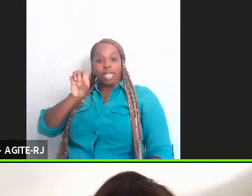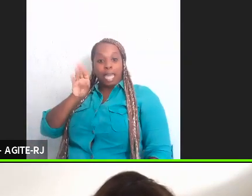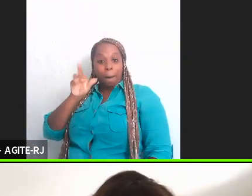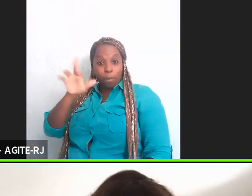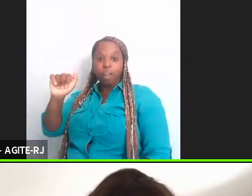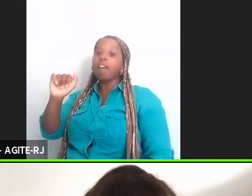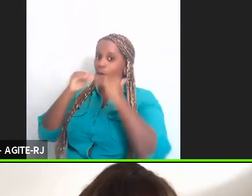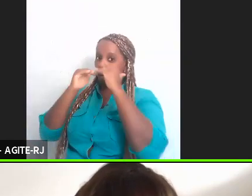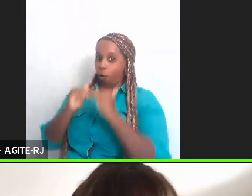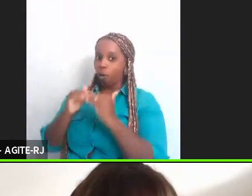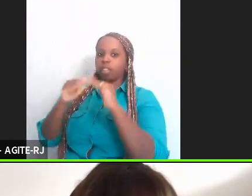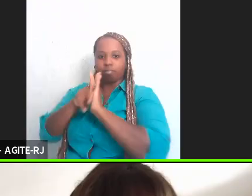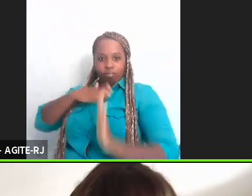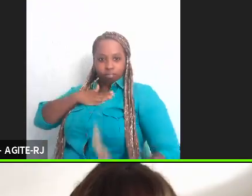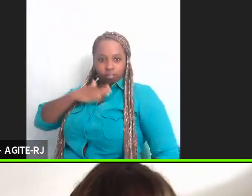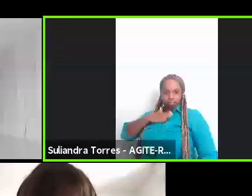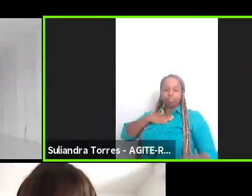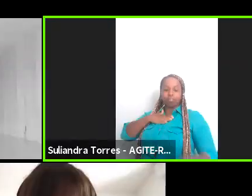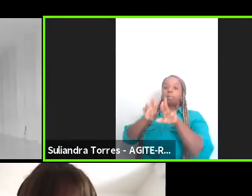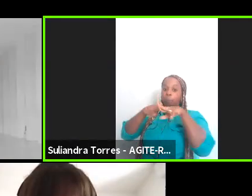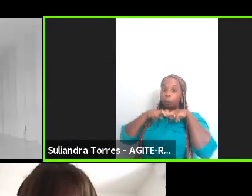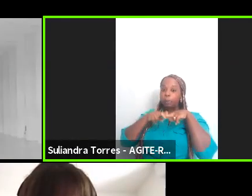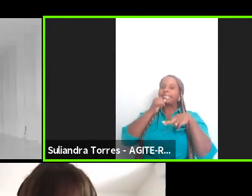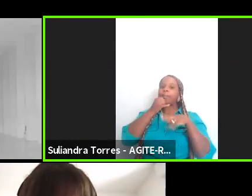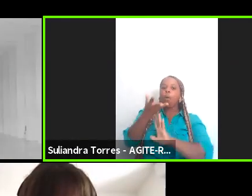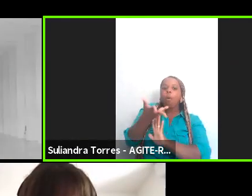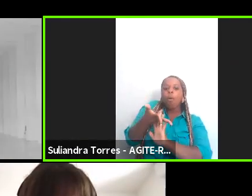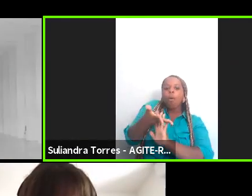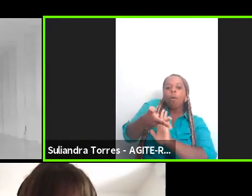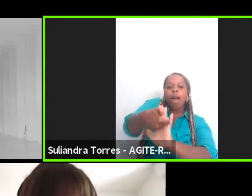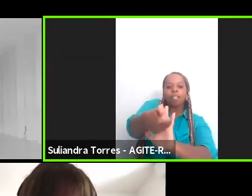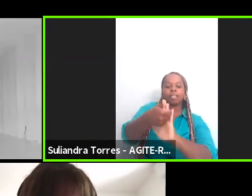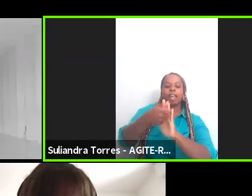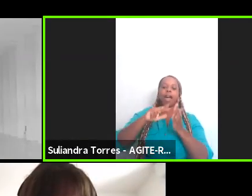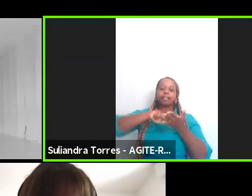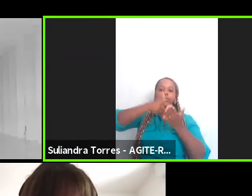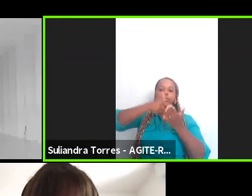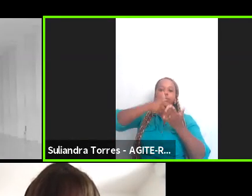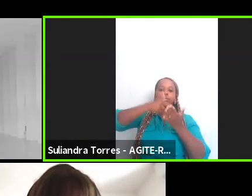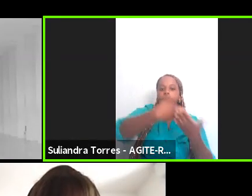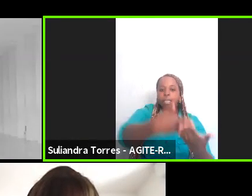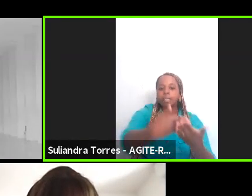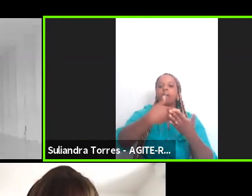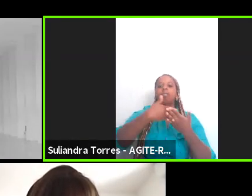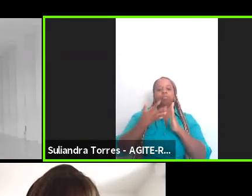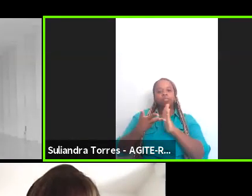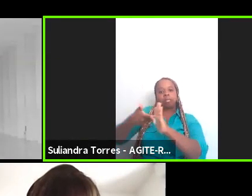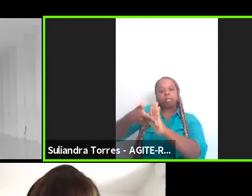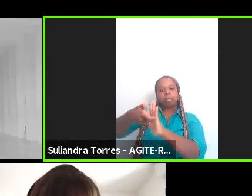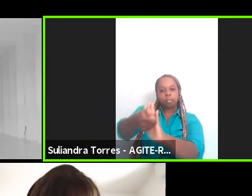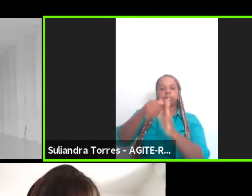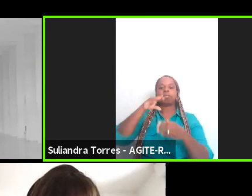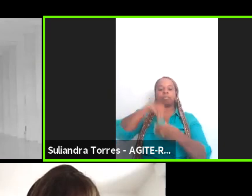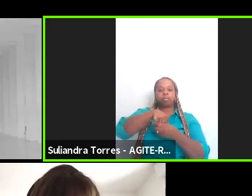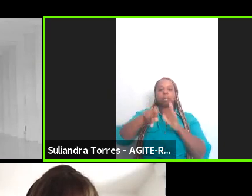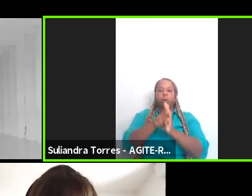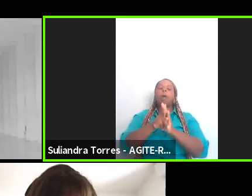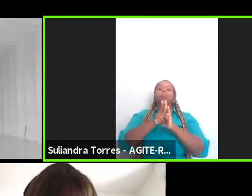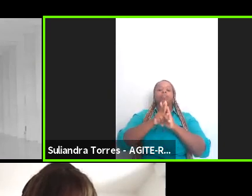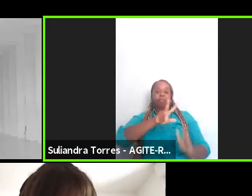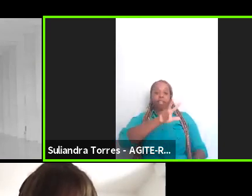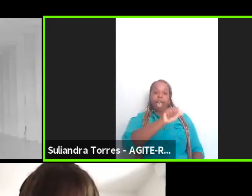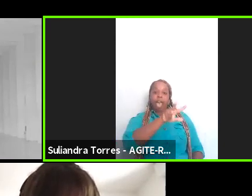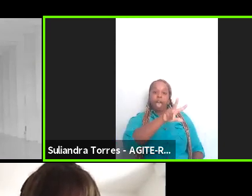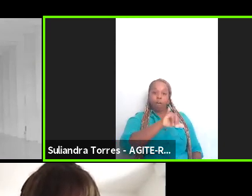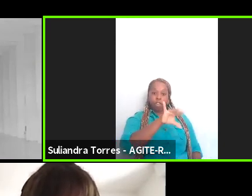que, em termos de qualidade de tradução, a tradução ao vivo, né, a